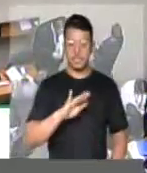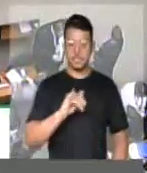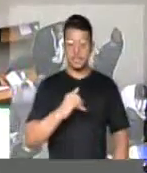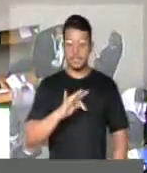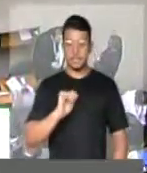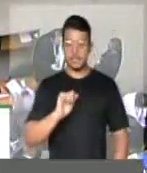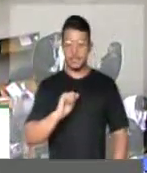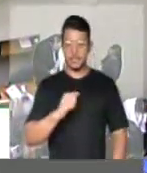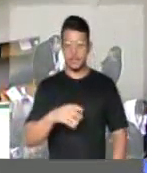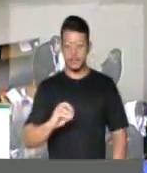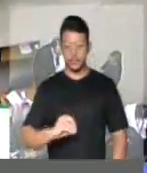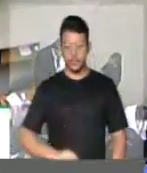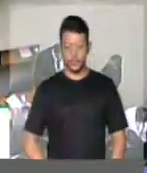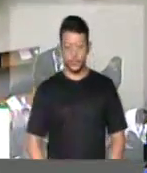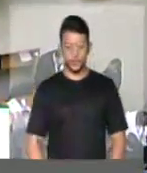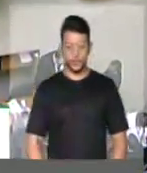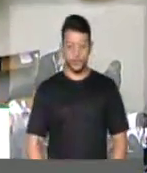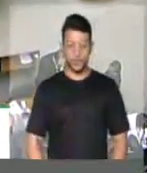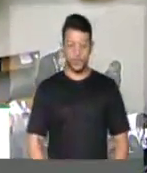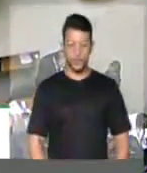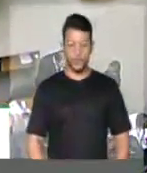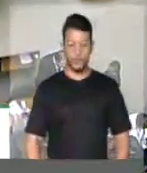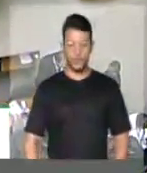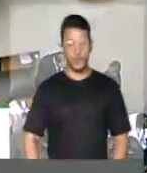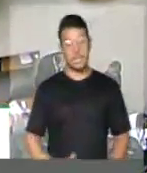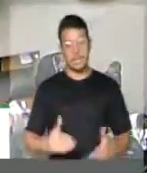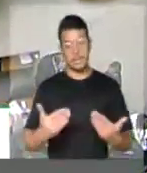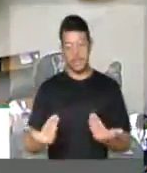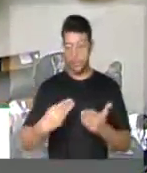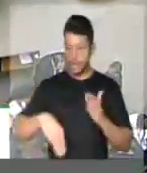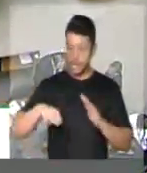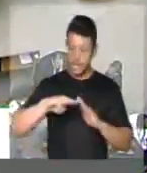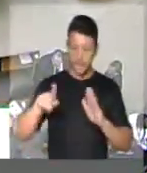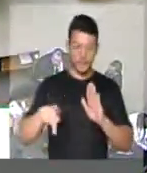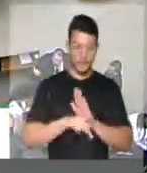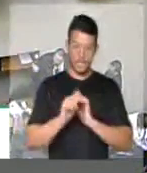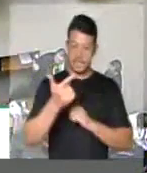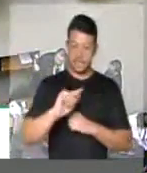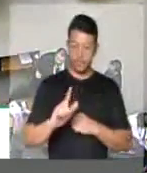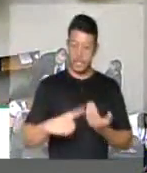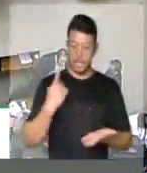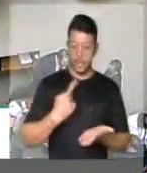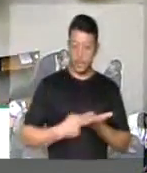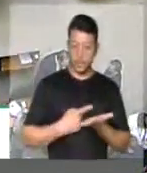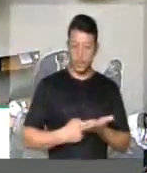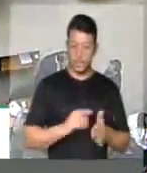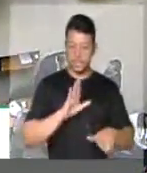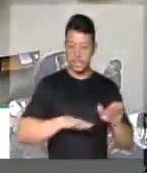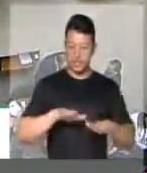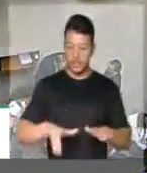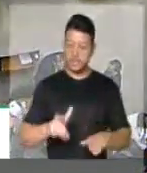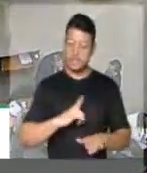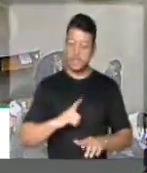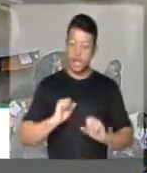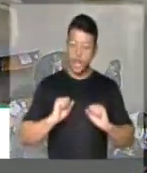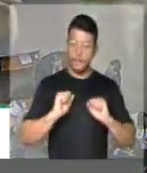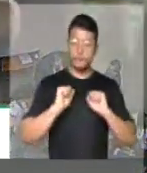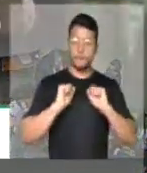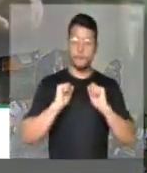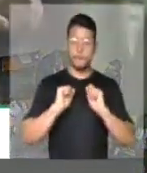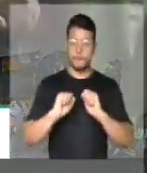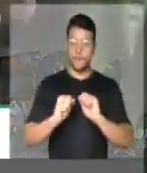estado glauber braga e sim assim como você falou agora a pouco essa medida provisória não tem acordo e há uma possibilidade dela dela ser é